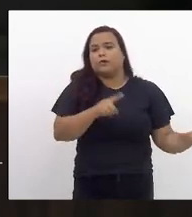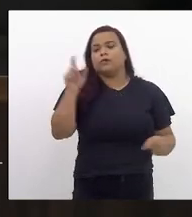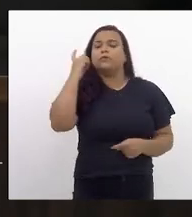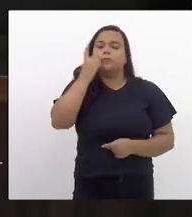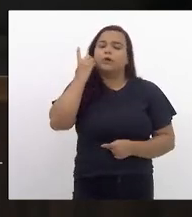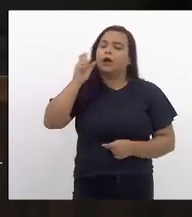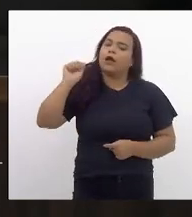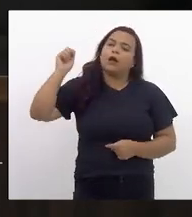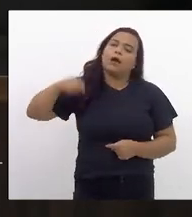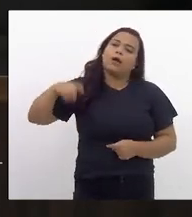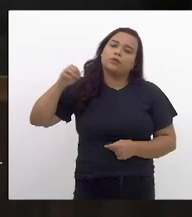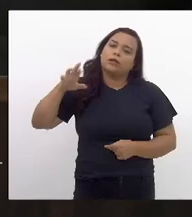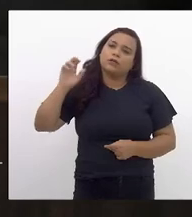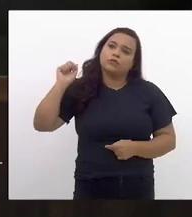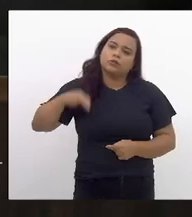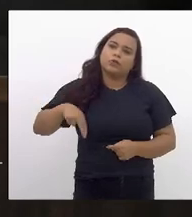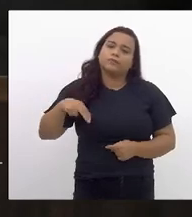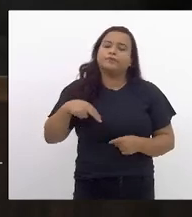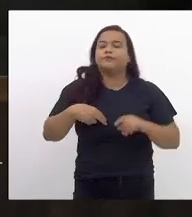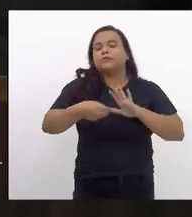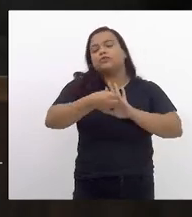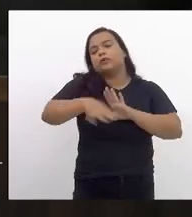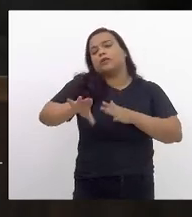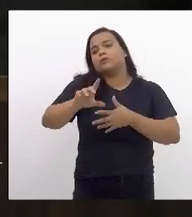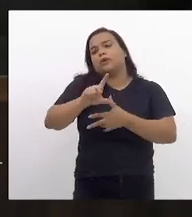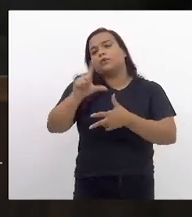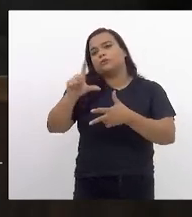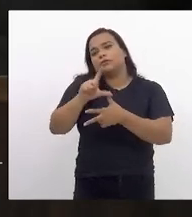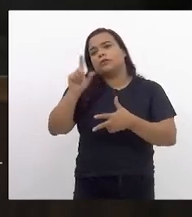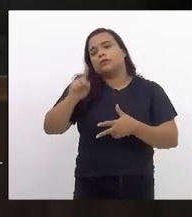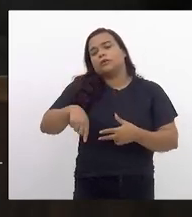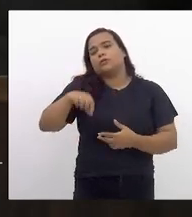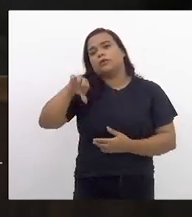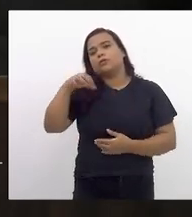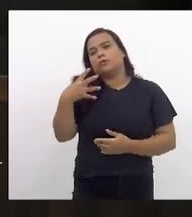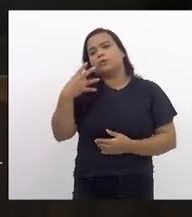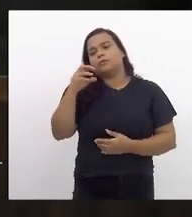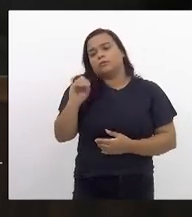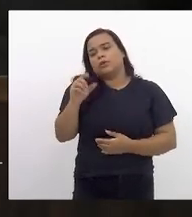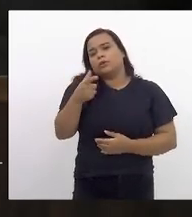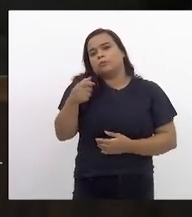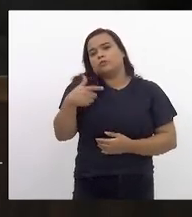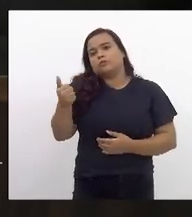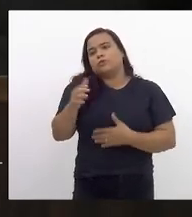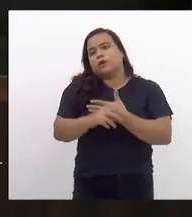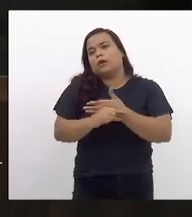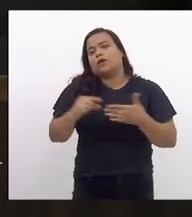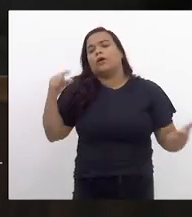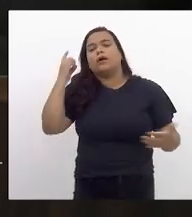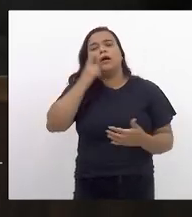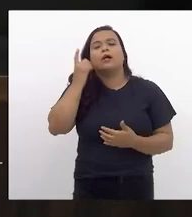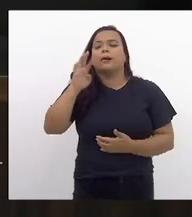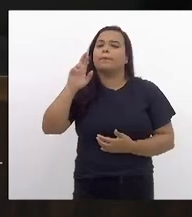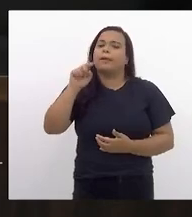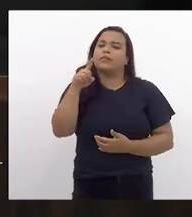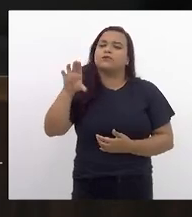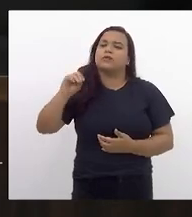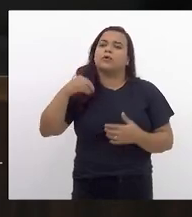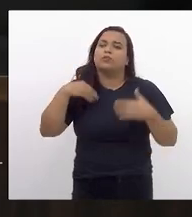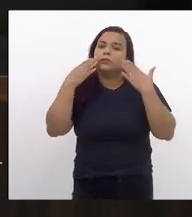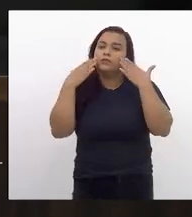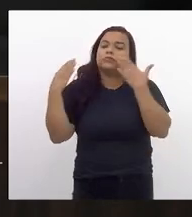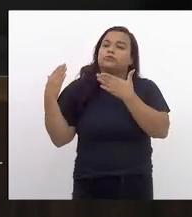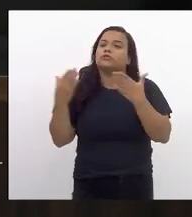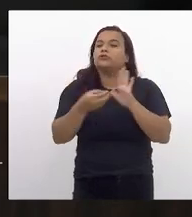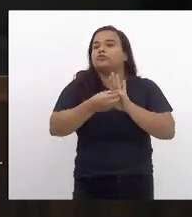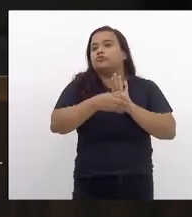Moraes. Indicação legislativa 490 de 21, de autoria do deputado Brazão, que indica à mesa diretora, nos termos regimentais, que seja oficiado